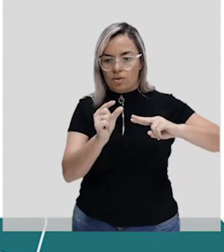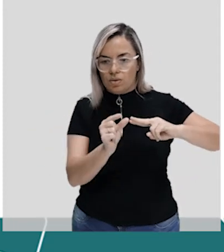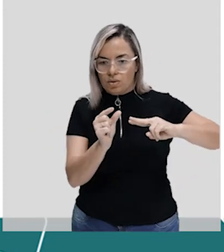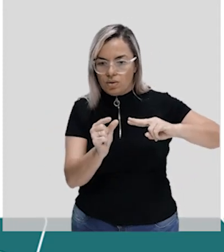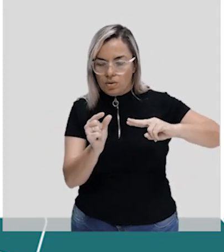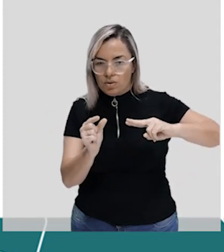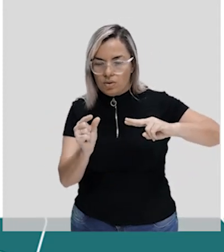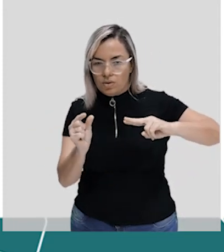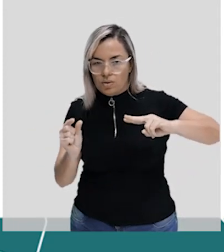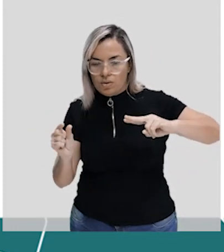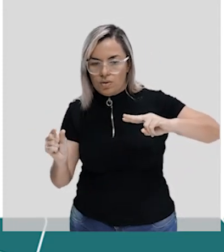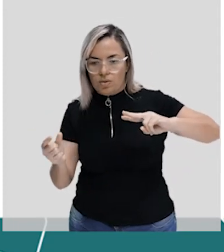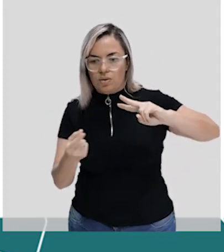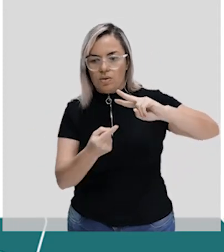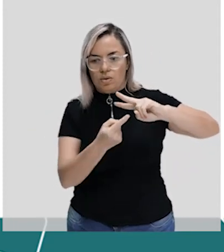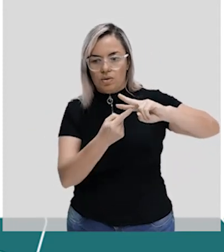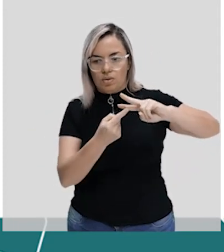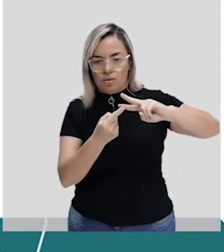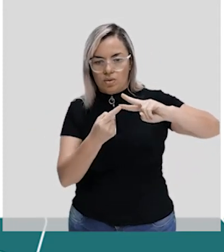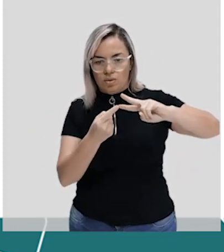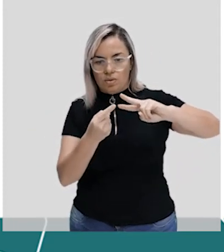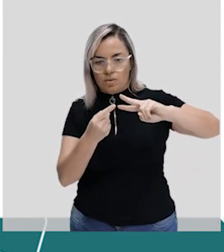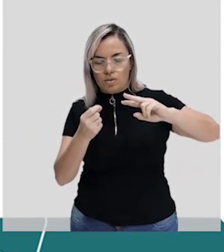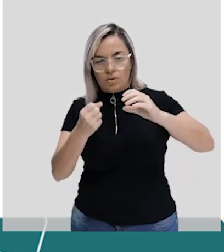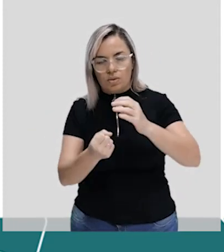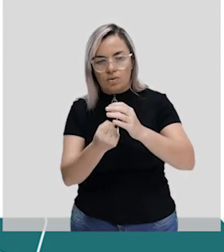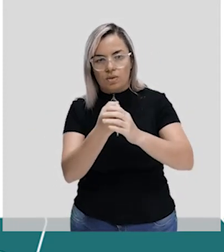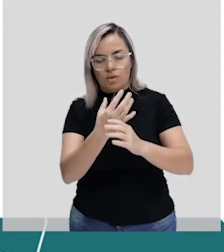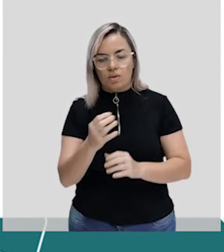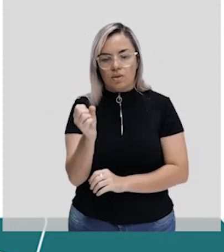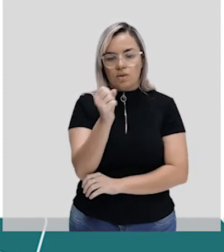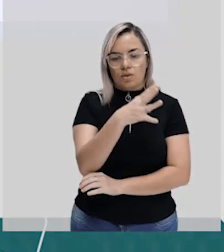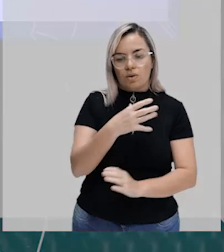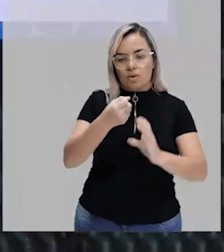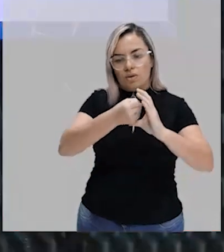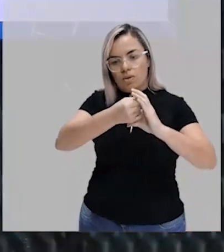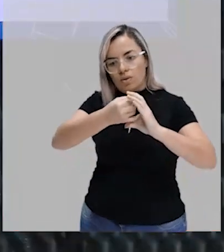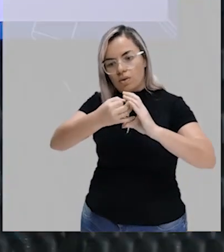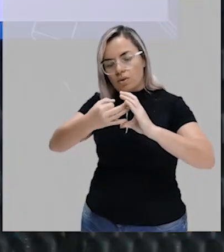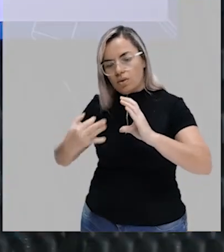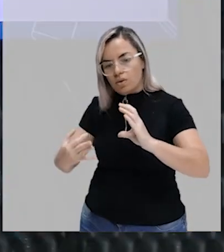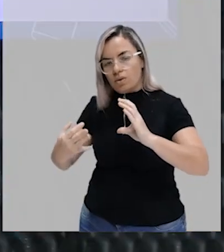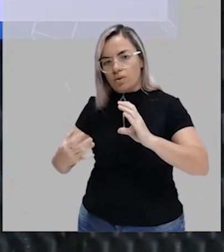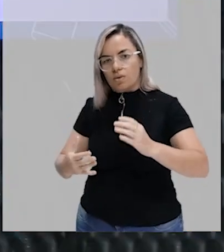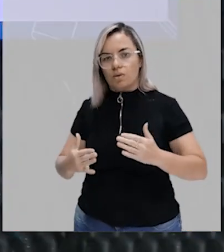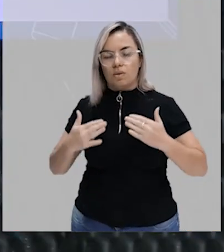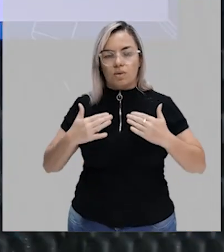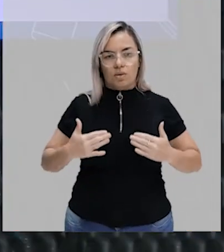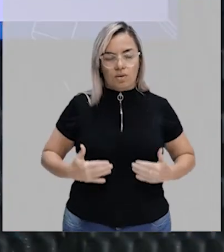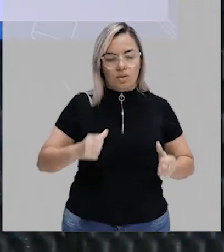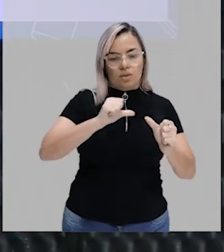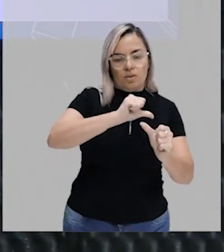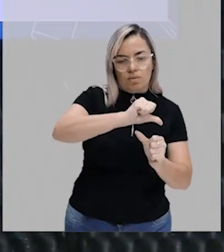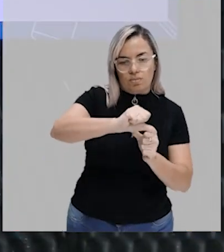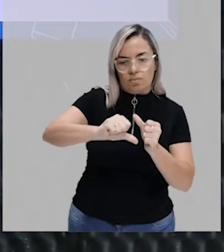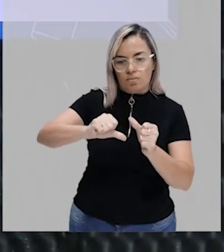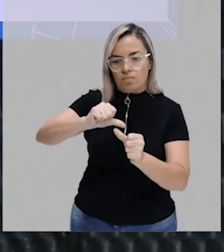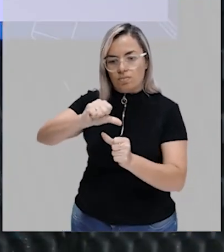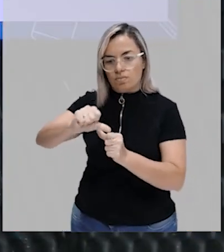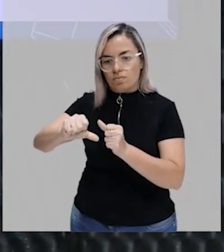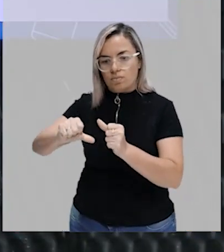de alelos, essas versões, as quais podem produzir novas características nos portadores da